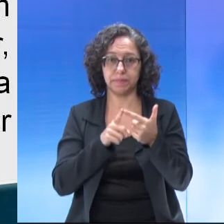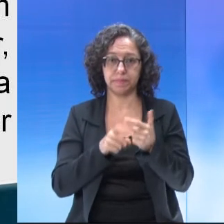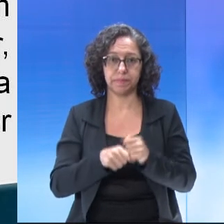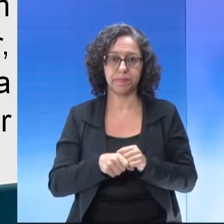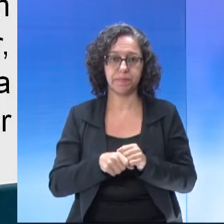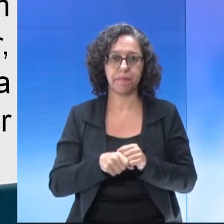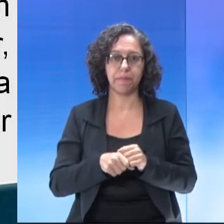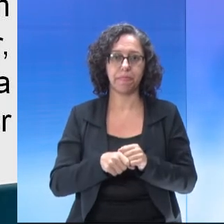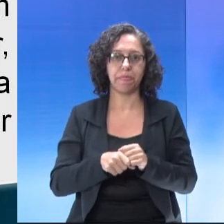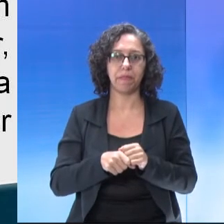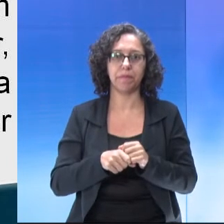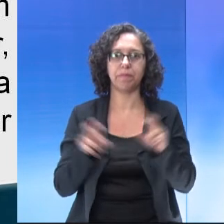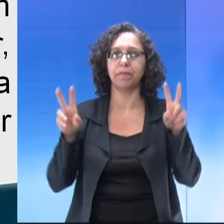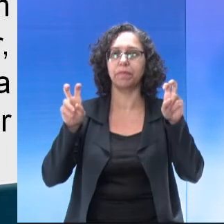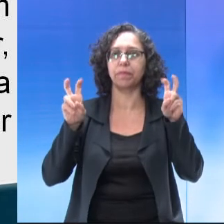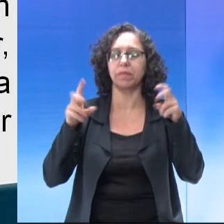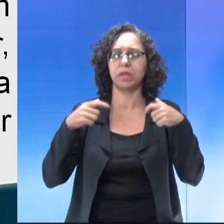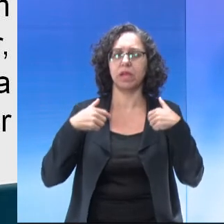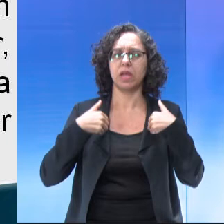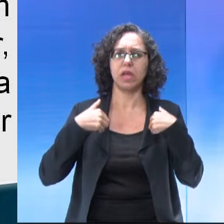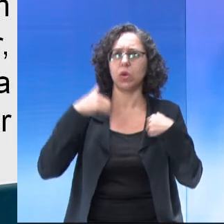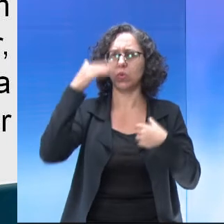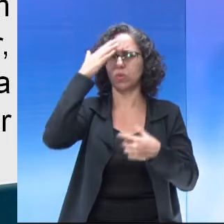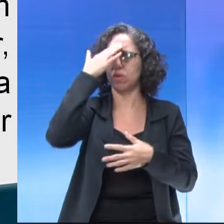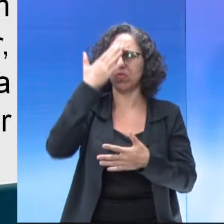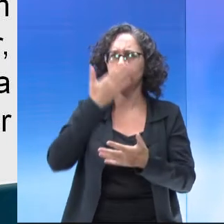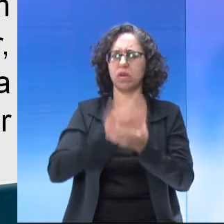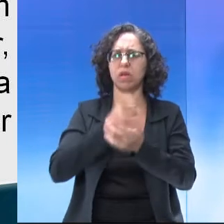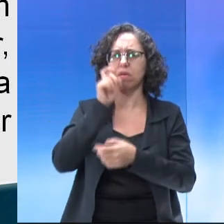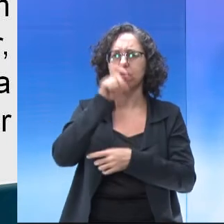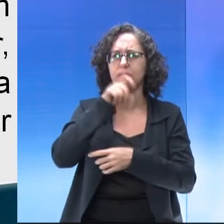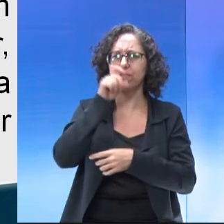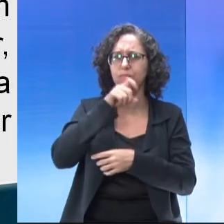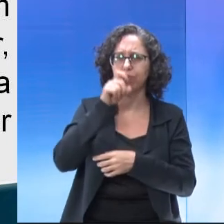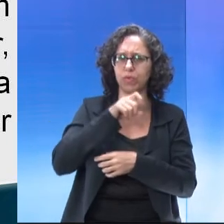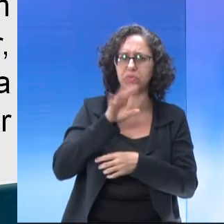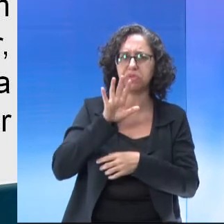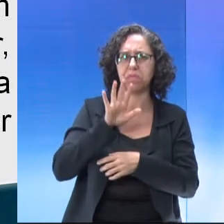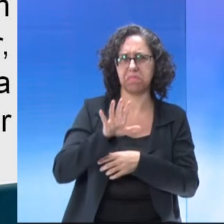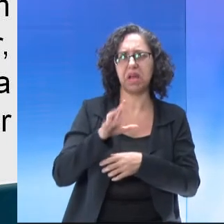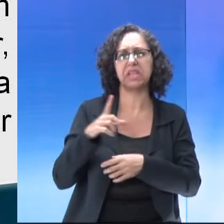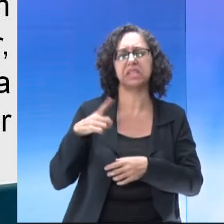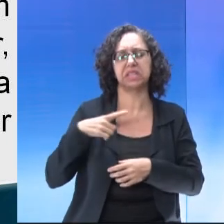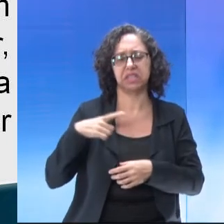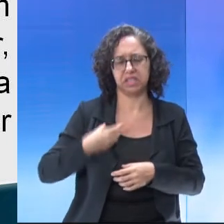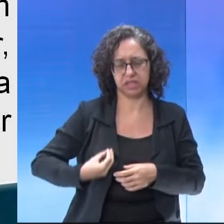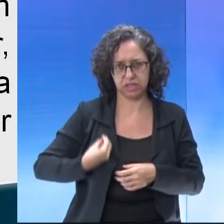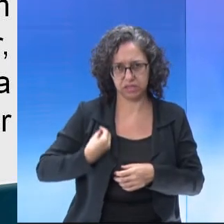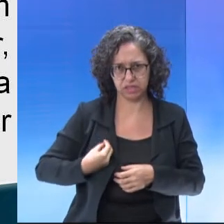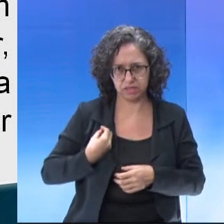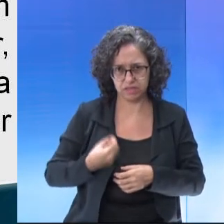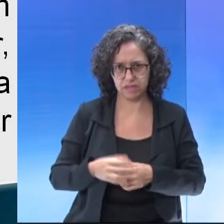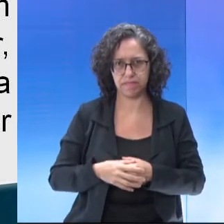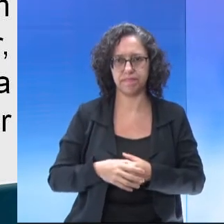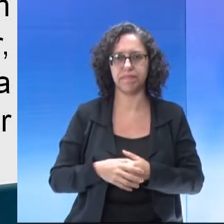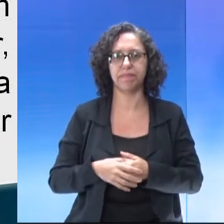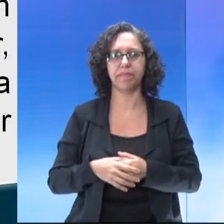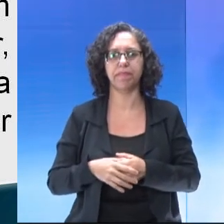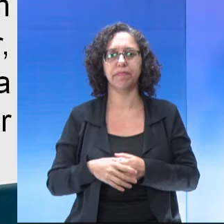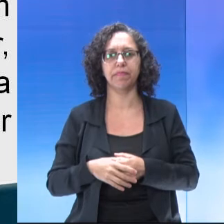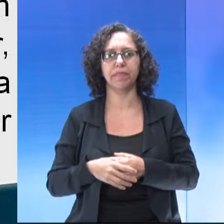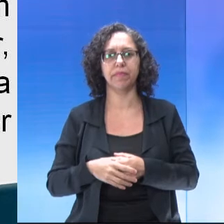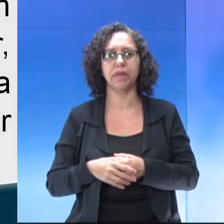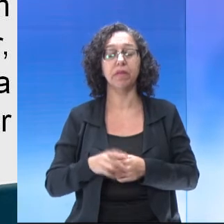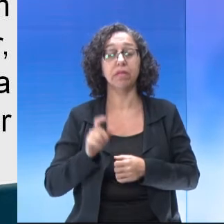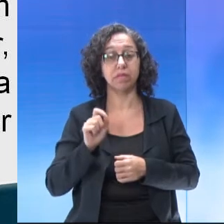2. Não creio em bruxas, ainda que existam. No 7º parágrafo tem esse trecho. As aspas